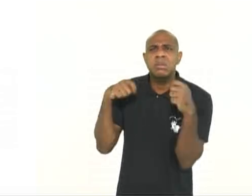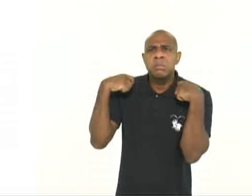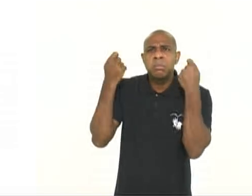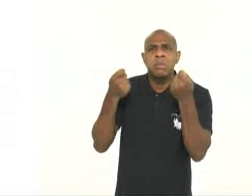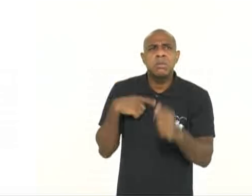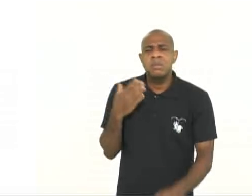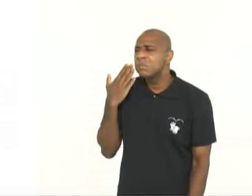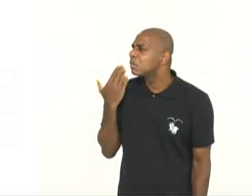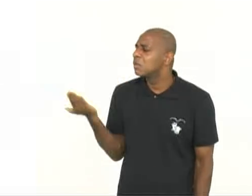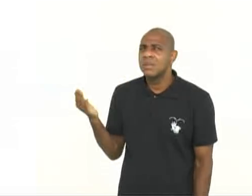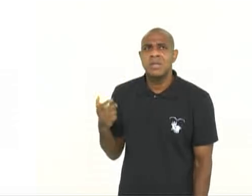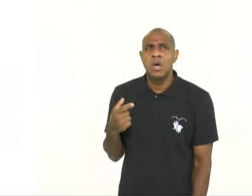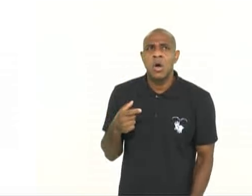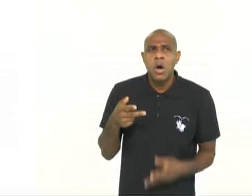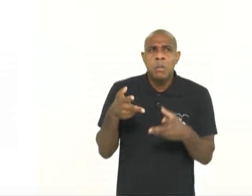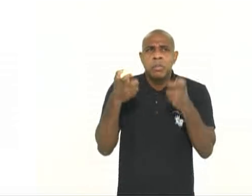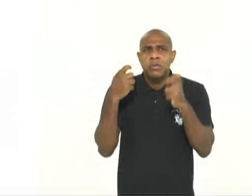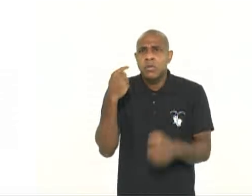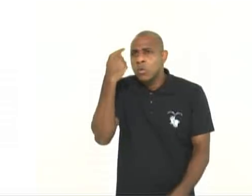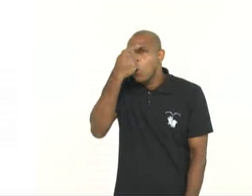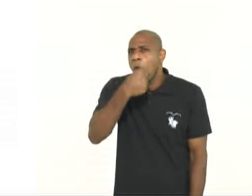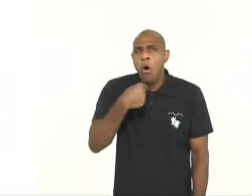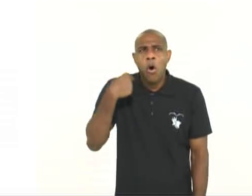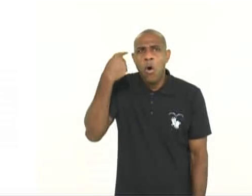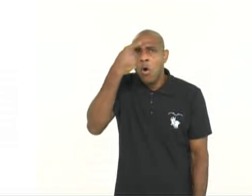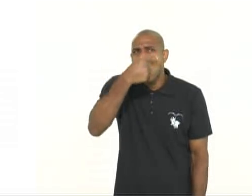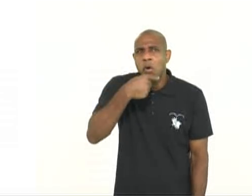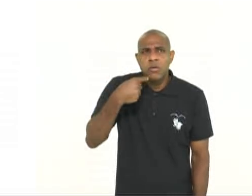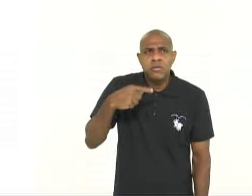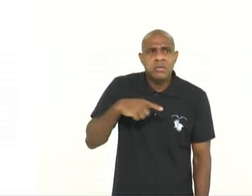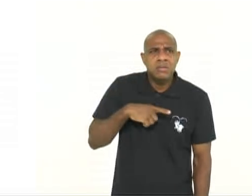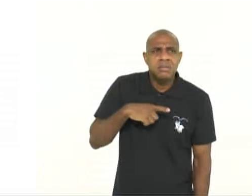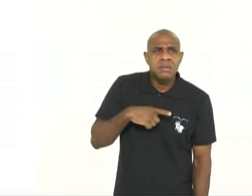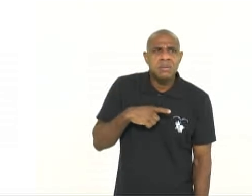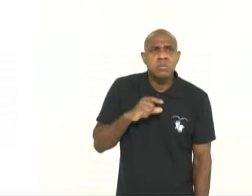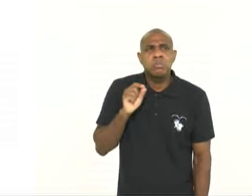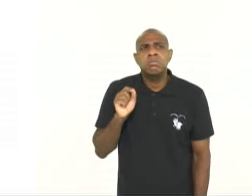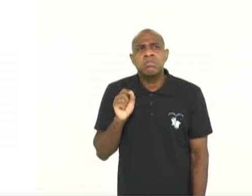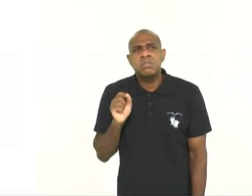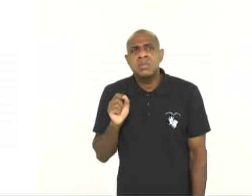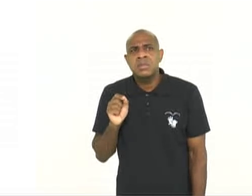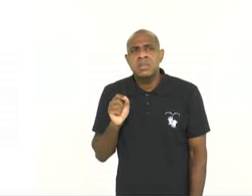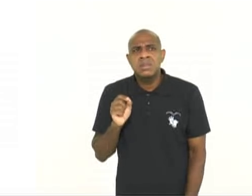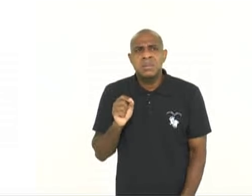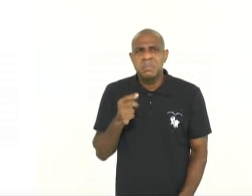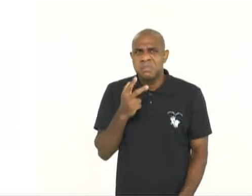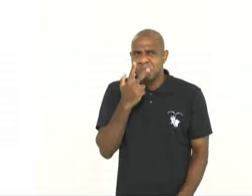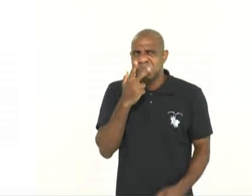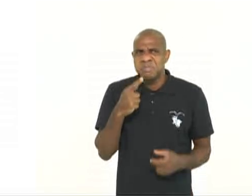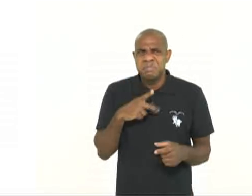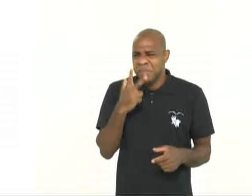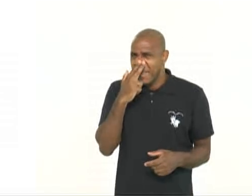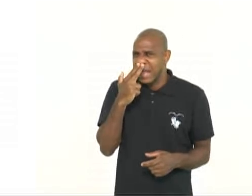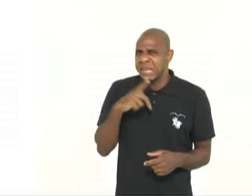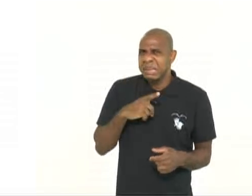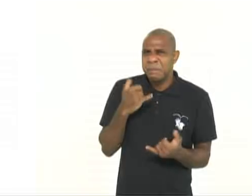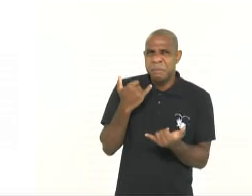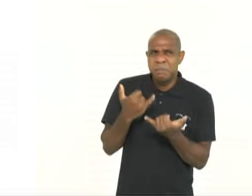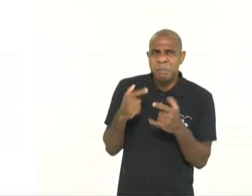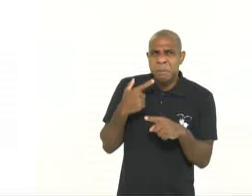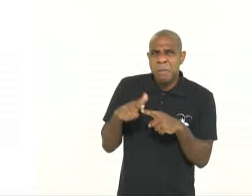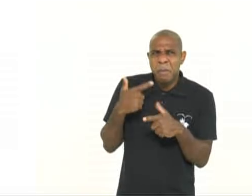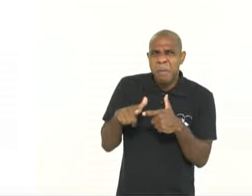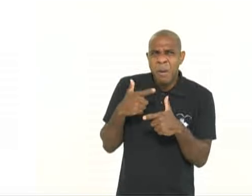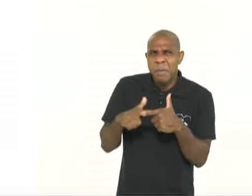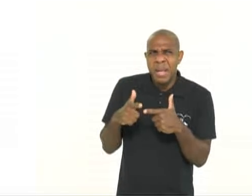Repare também um pouco no rosto do monge, parece que ele tem alguma questão, alguma doença, algum problema também, né, no